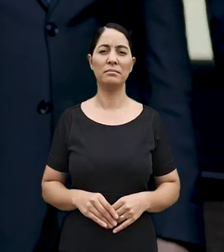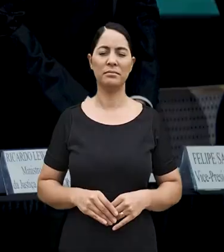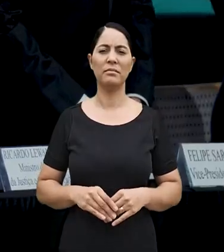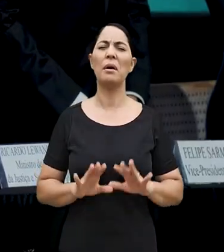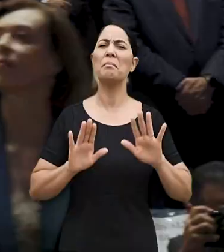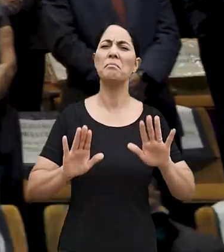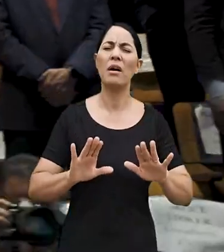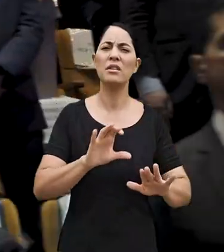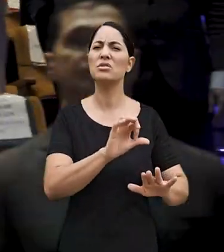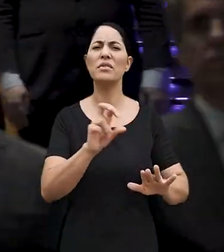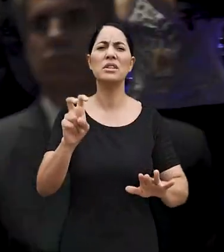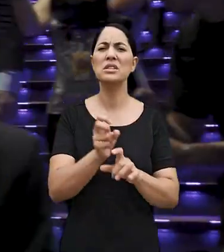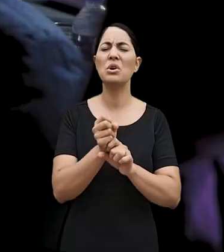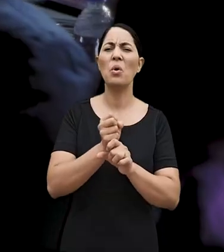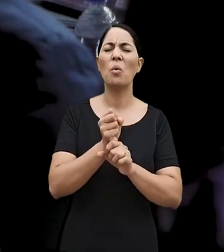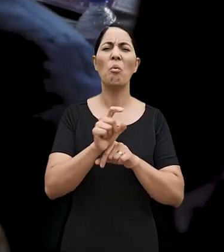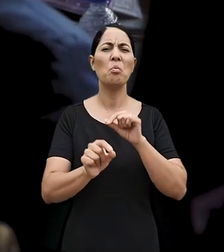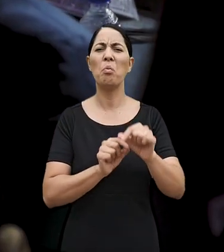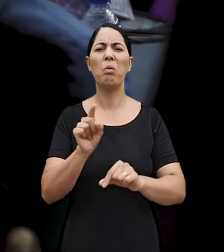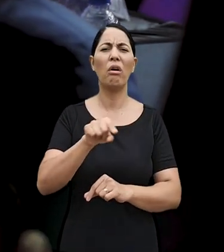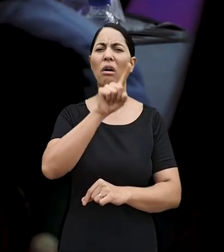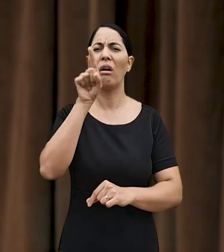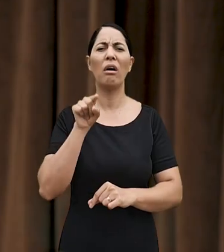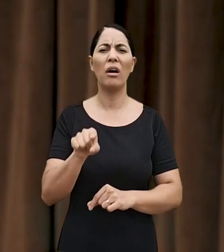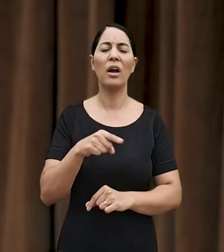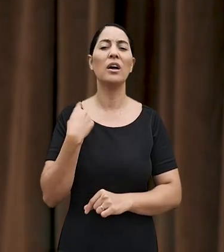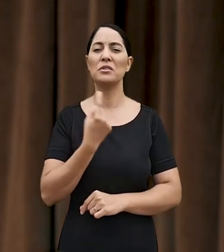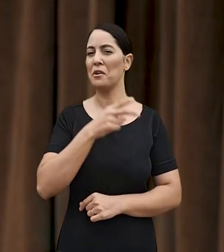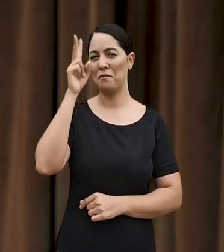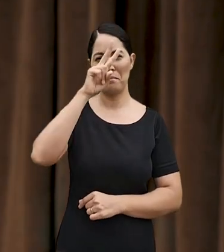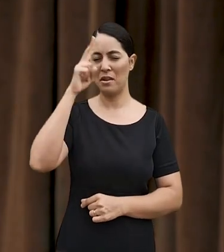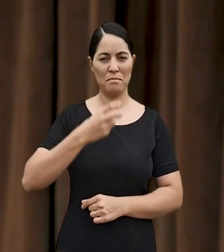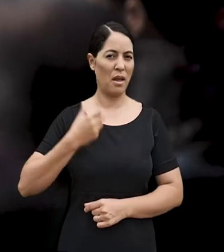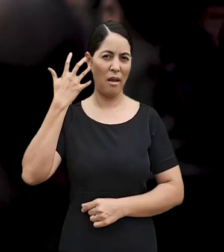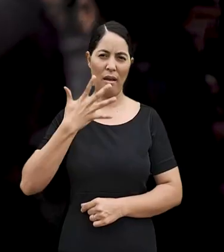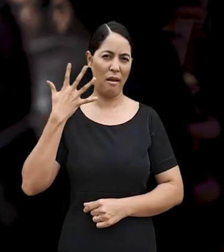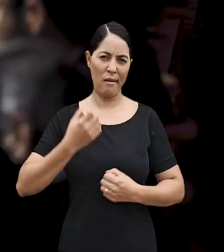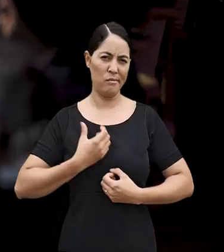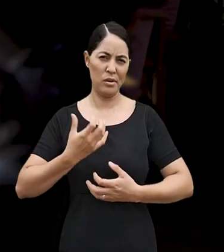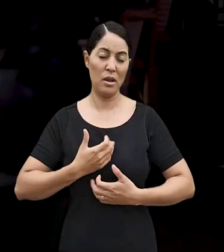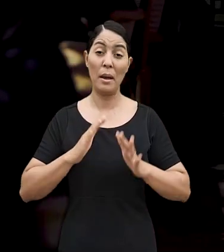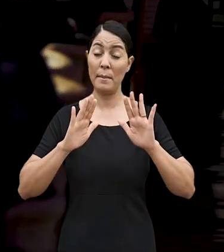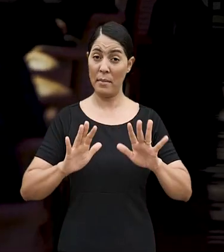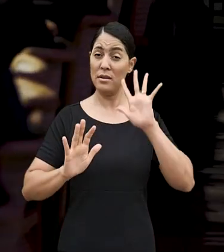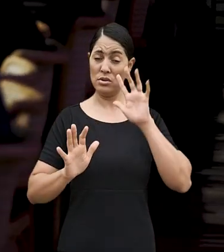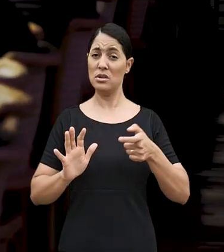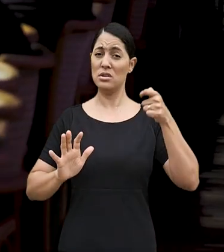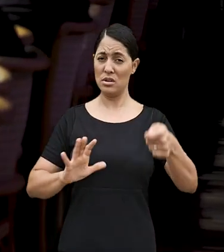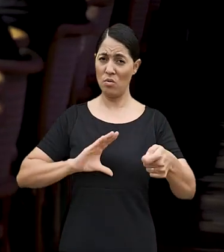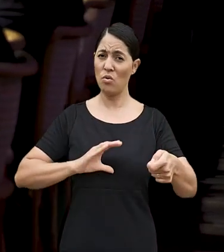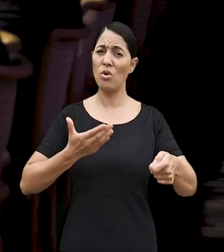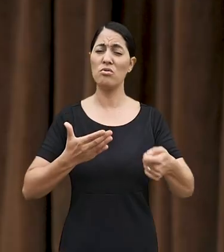desses 95 anos, se fizermos bem o nosso trabalho, não será a lembrança de discursos, mas de decisões corajosas, de